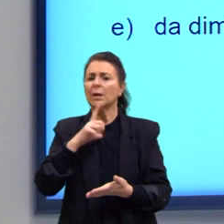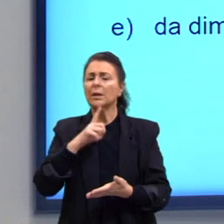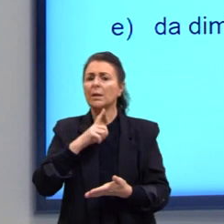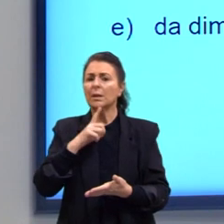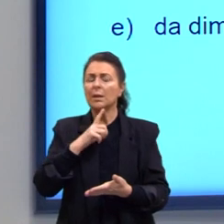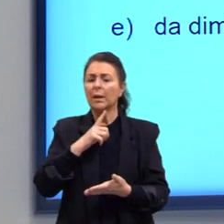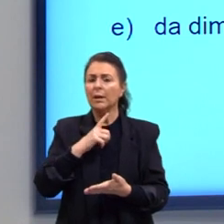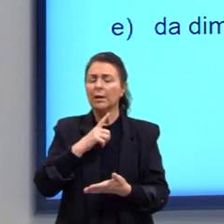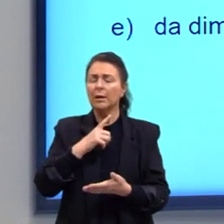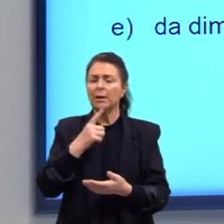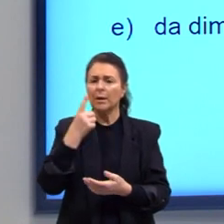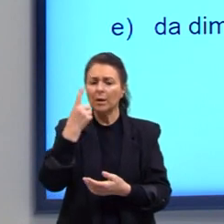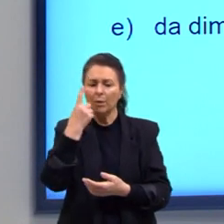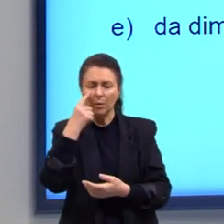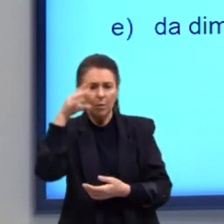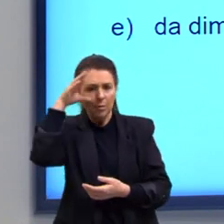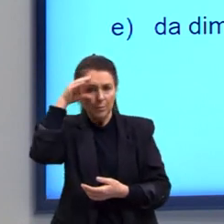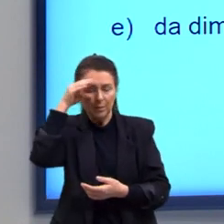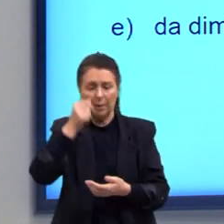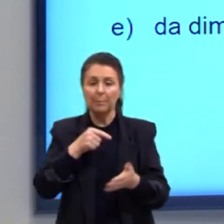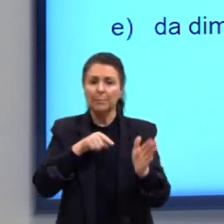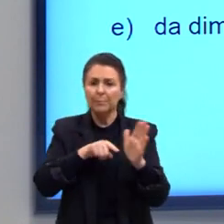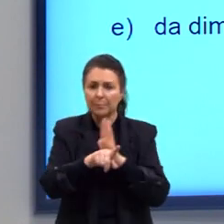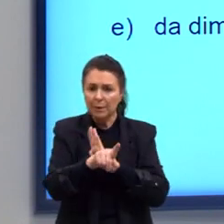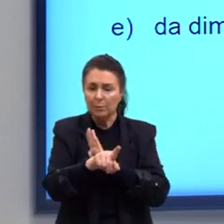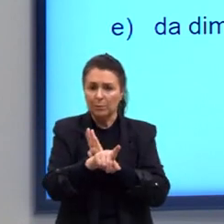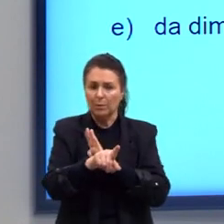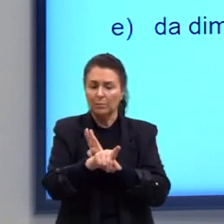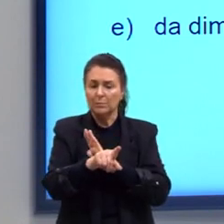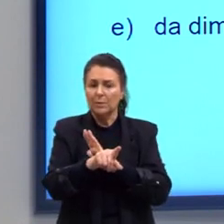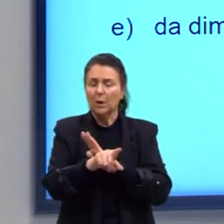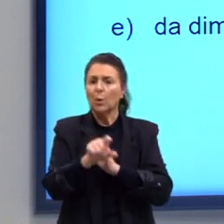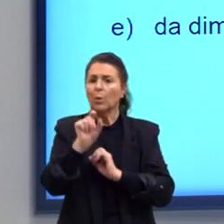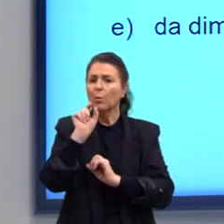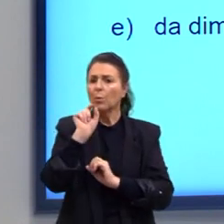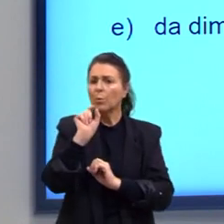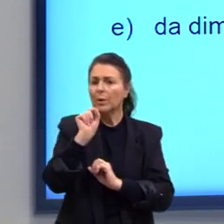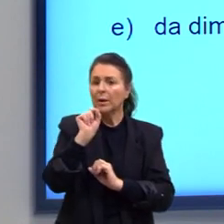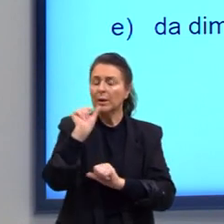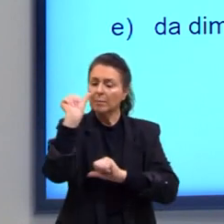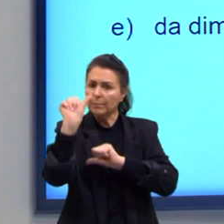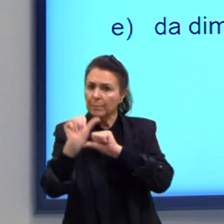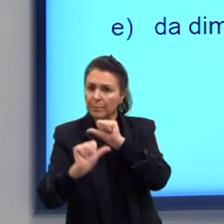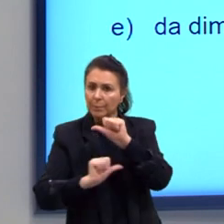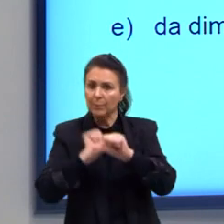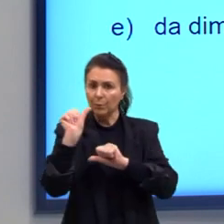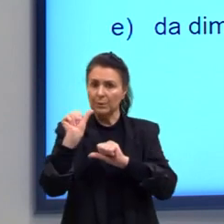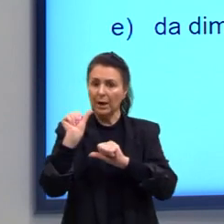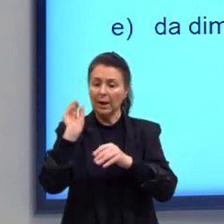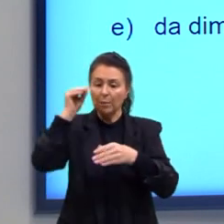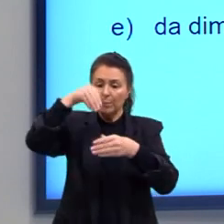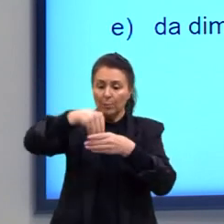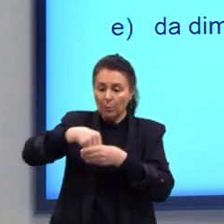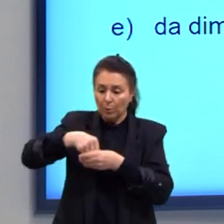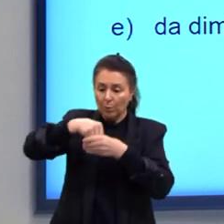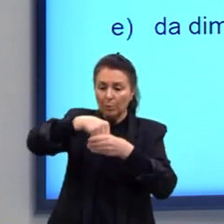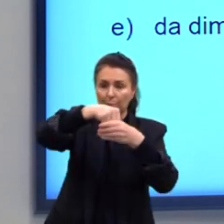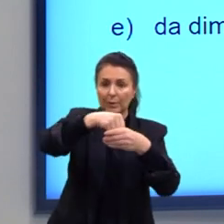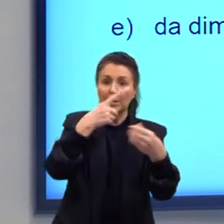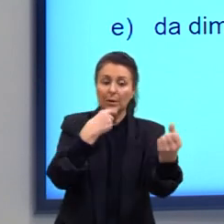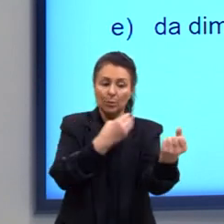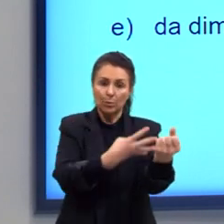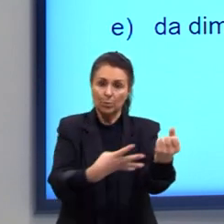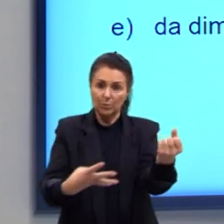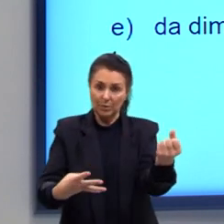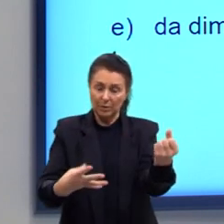tem que levar em consideração o exercício pergunta Qual das opções levaria a alteração das hemoglobina que traz ali na reação